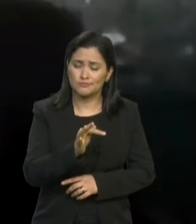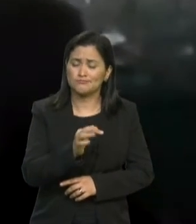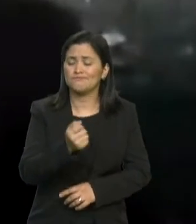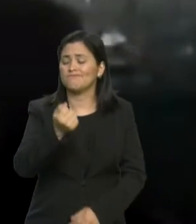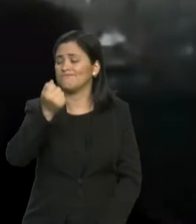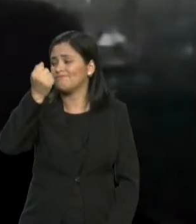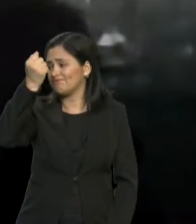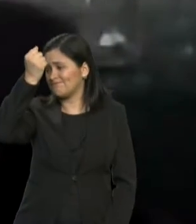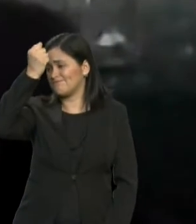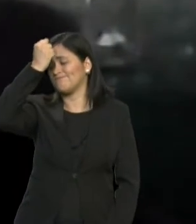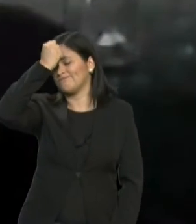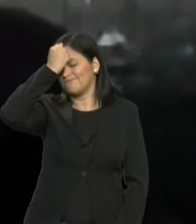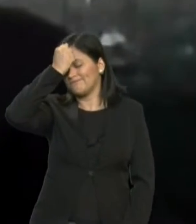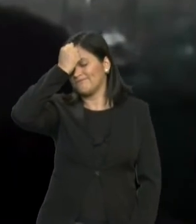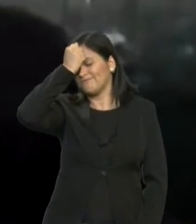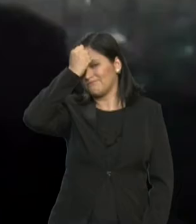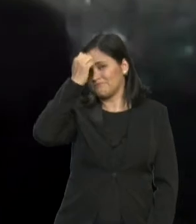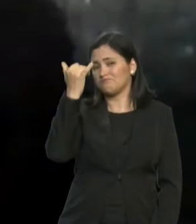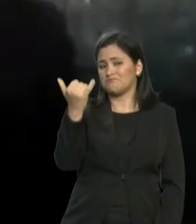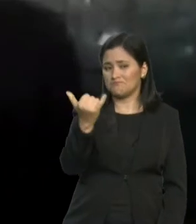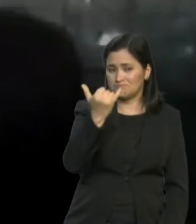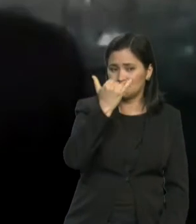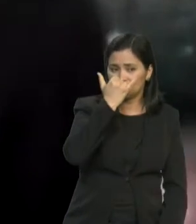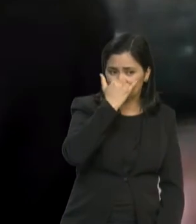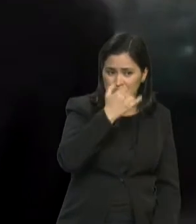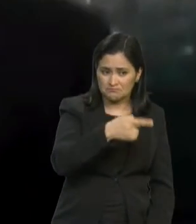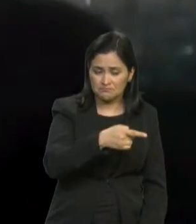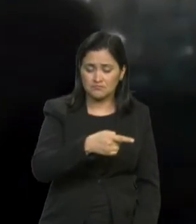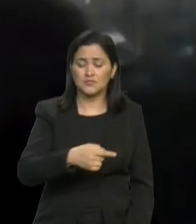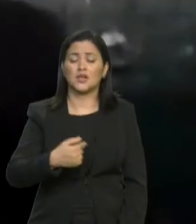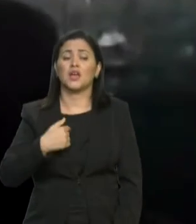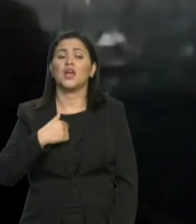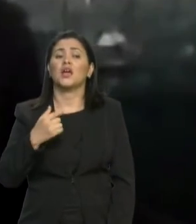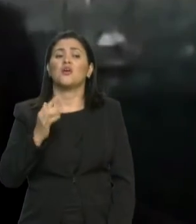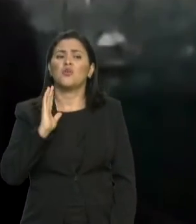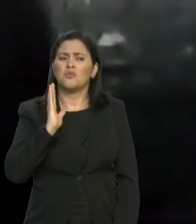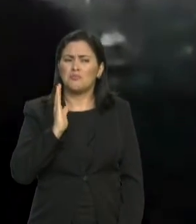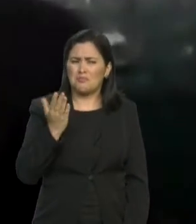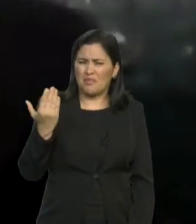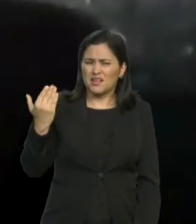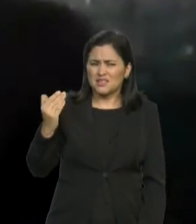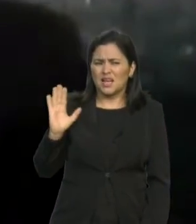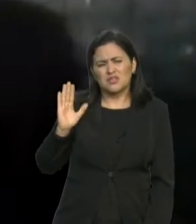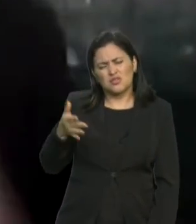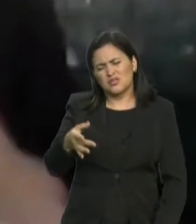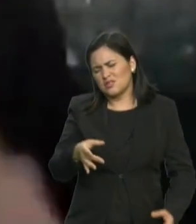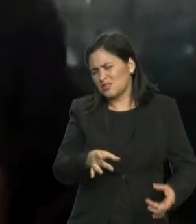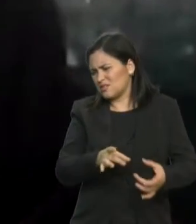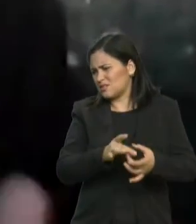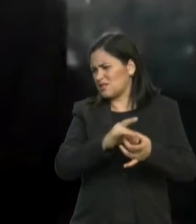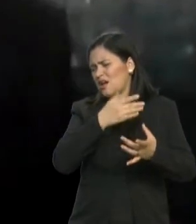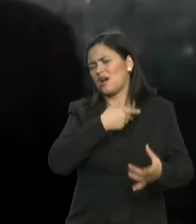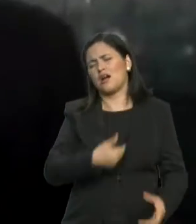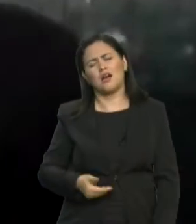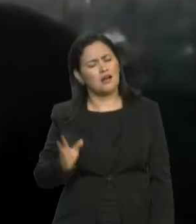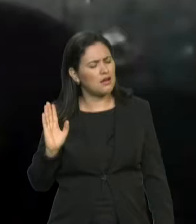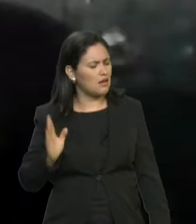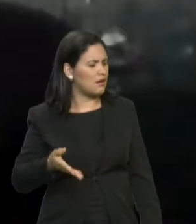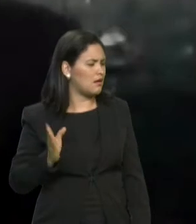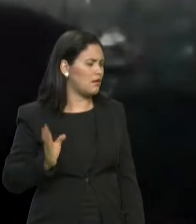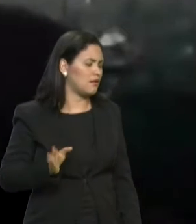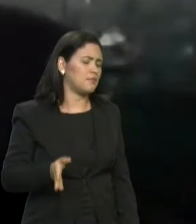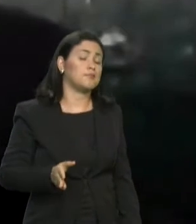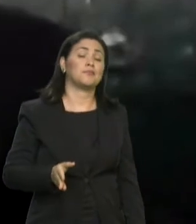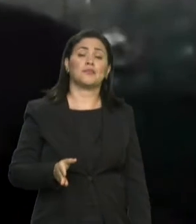como o governador Flavidino faz, e de forma traiçoeira, maquiavélica, ele não reconhece